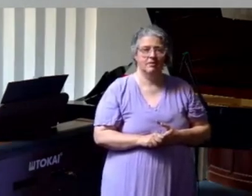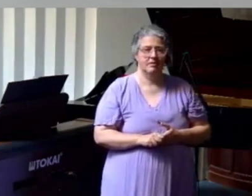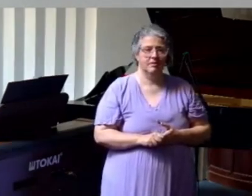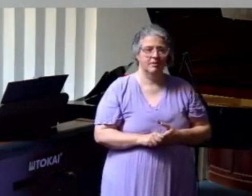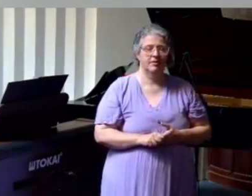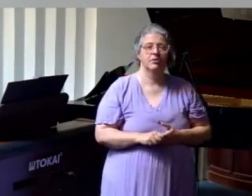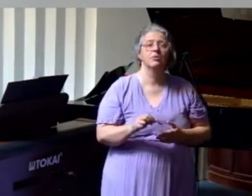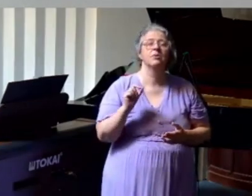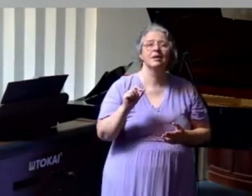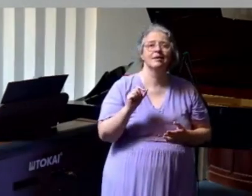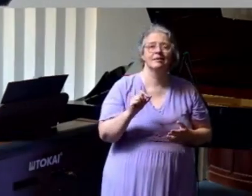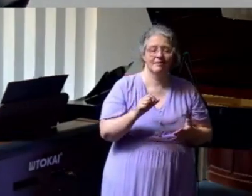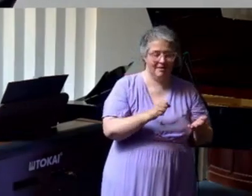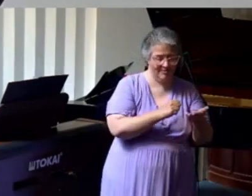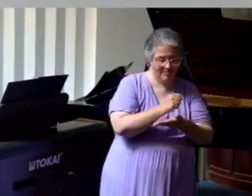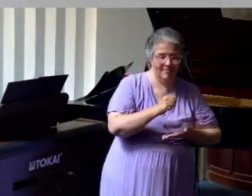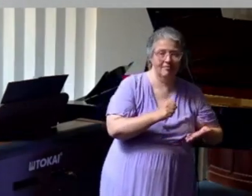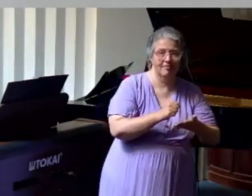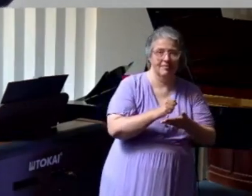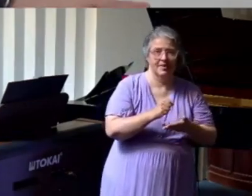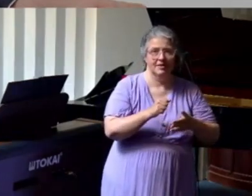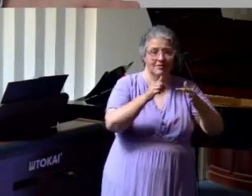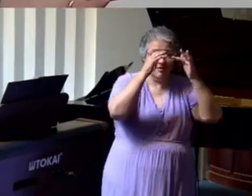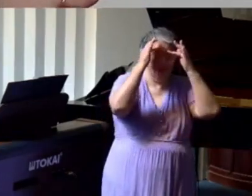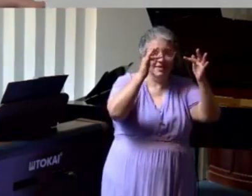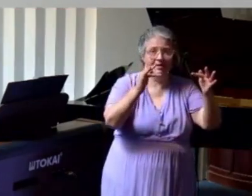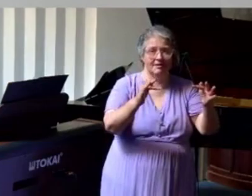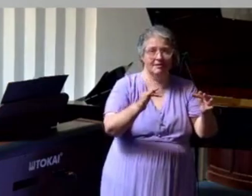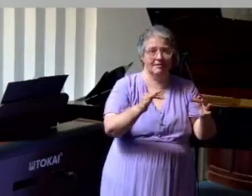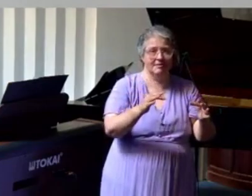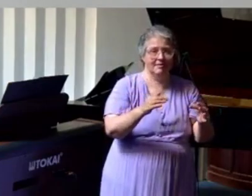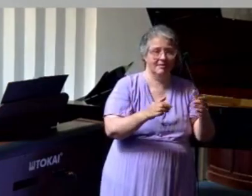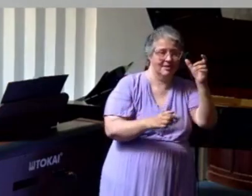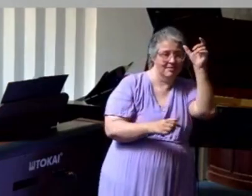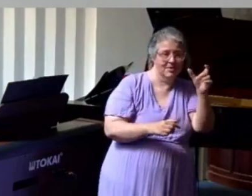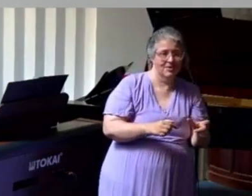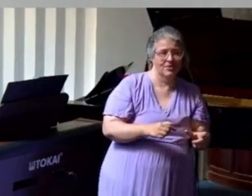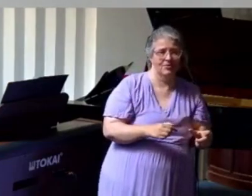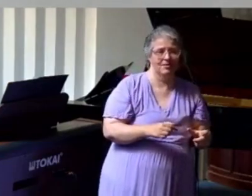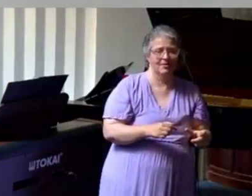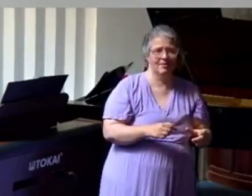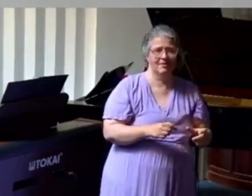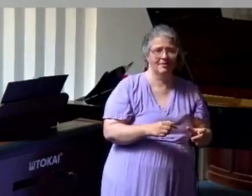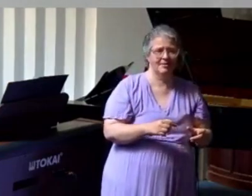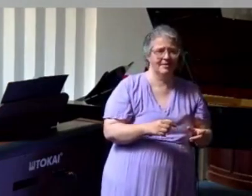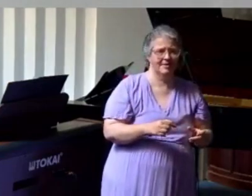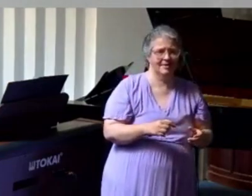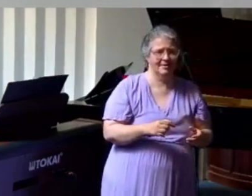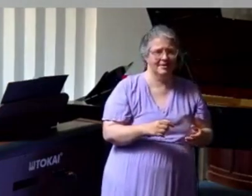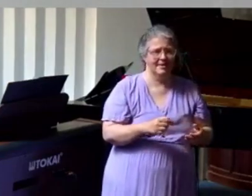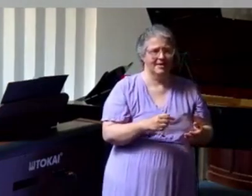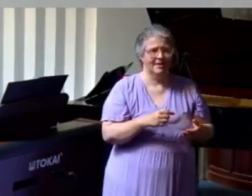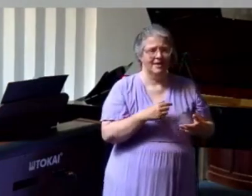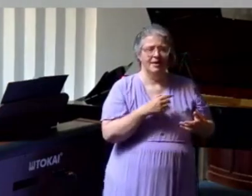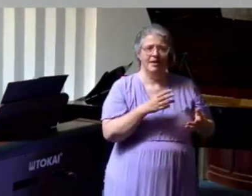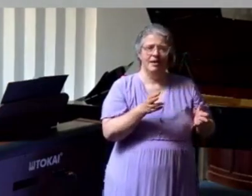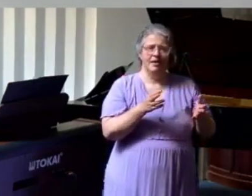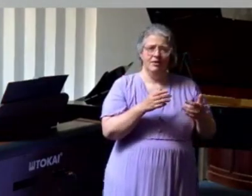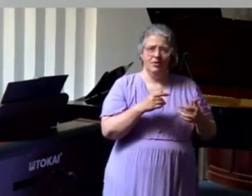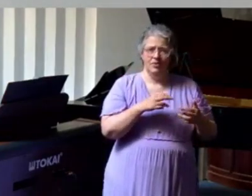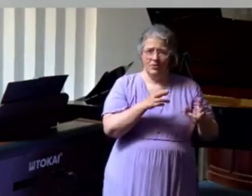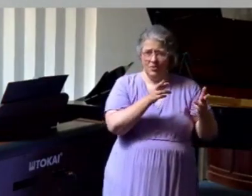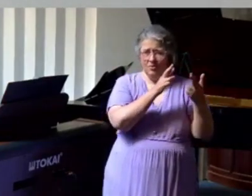nossa fidelidade? Em circunstâncias? Em pessoas? Ou naquele compromisso firmado diante do Senhor?